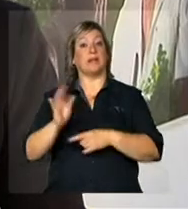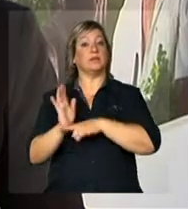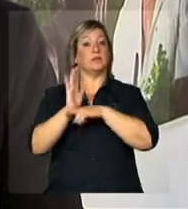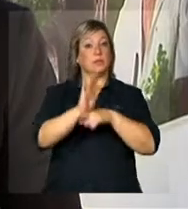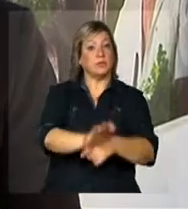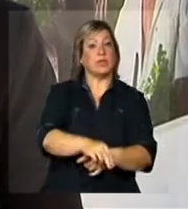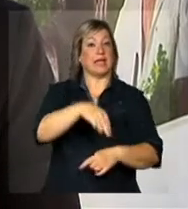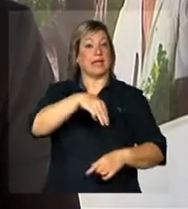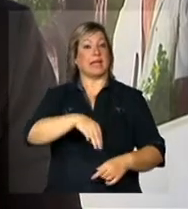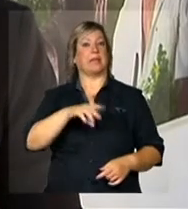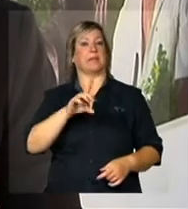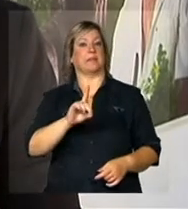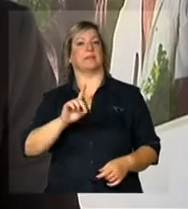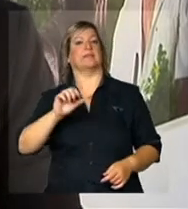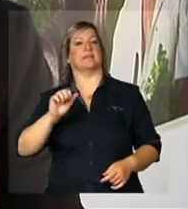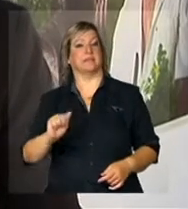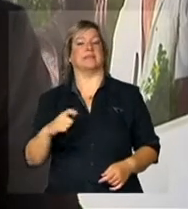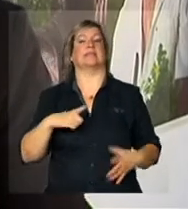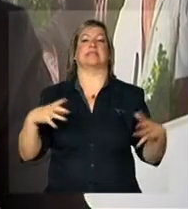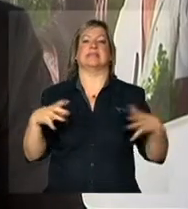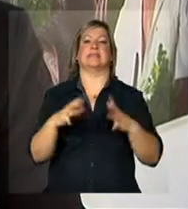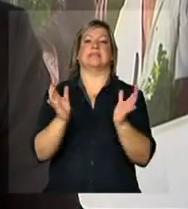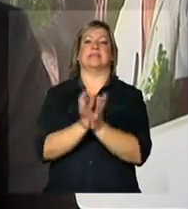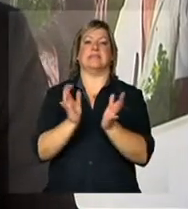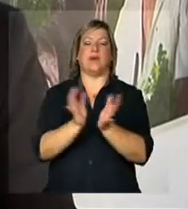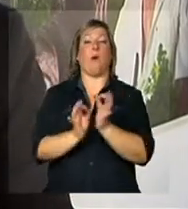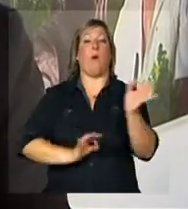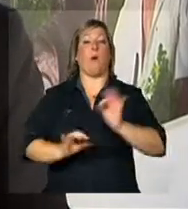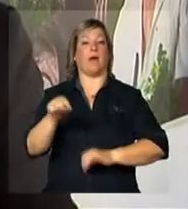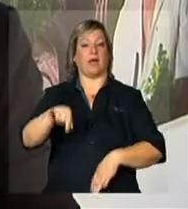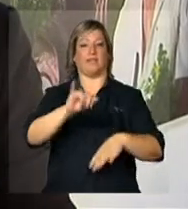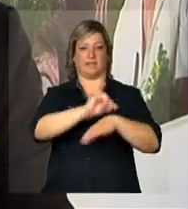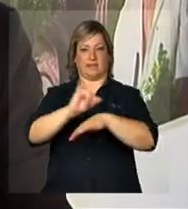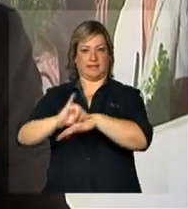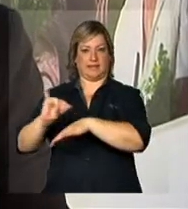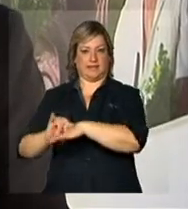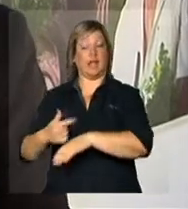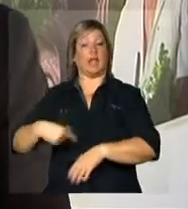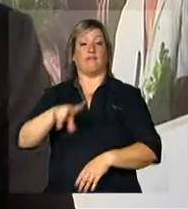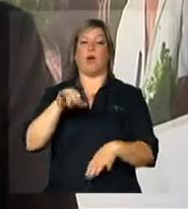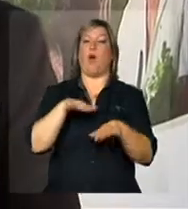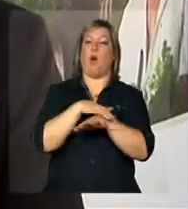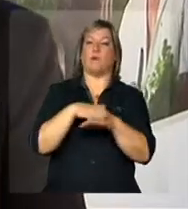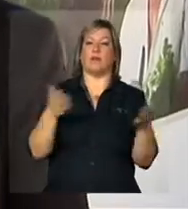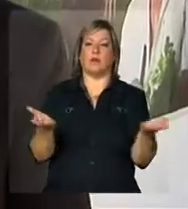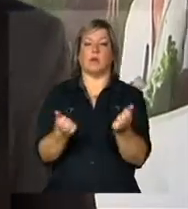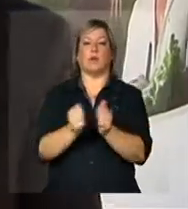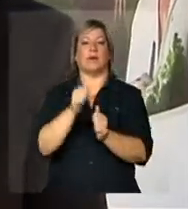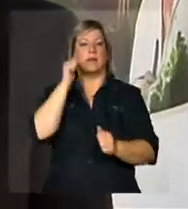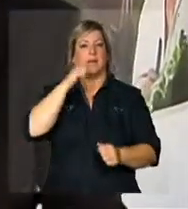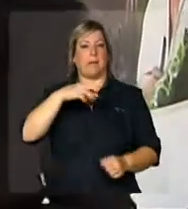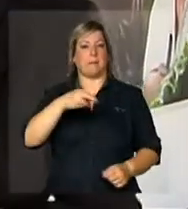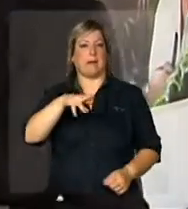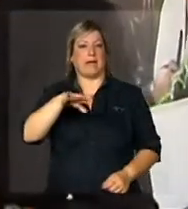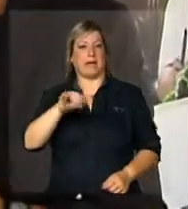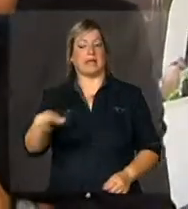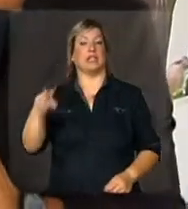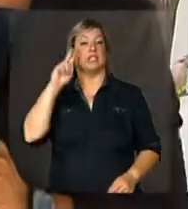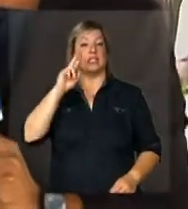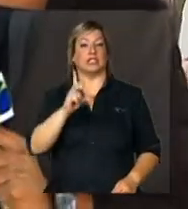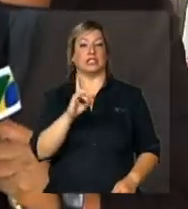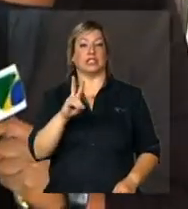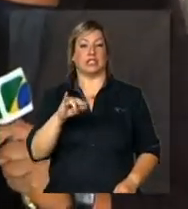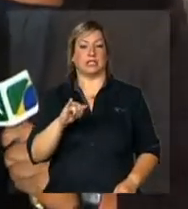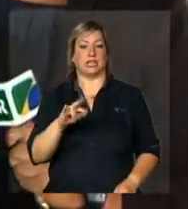pelo Ministério do Desenvolvimento Agrário, organizador da feira. Nós vamos conversar agora com Maria Beatriz Costa,